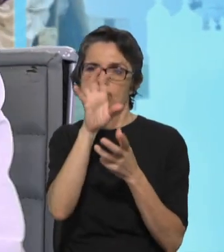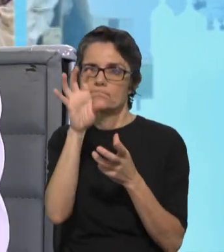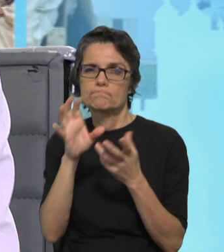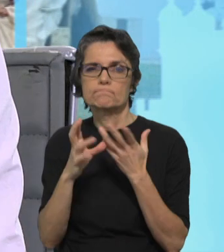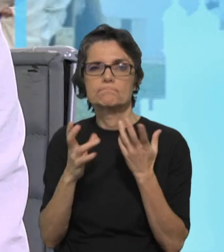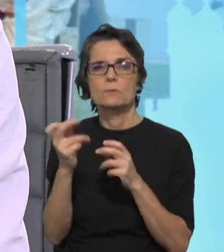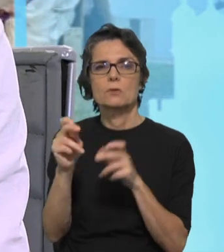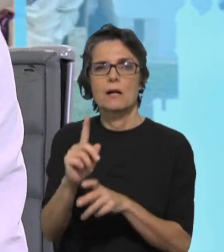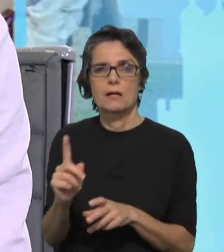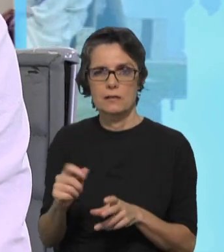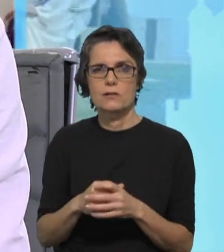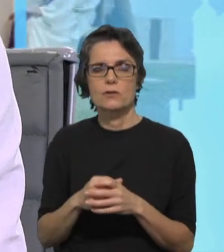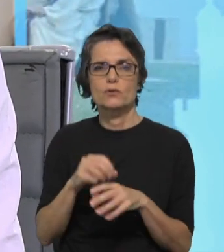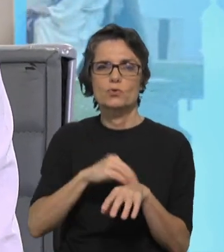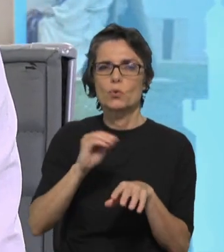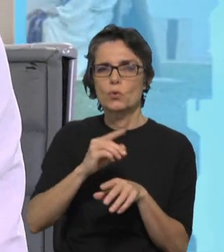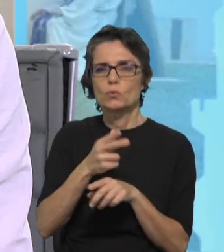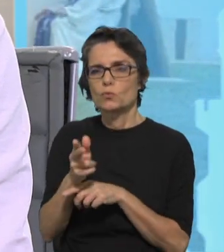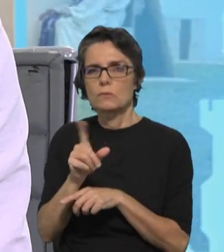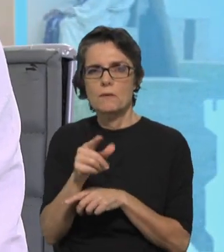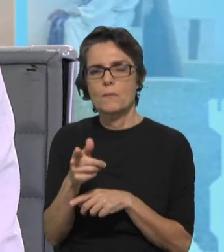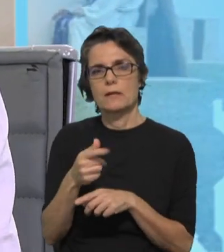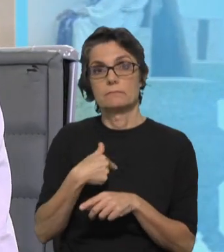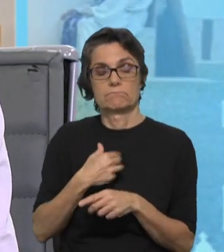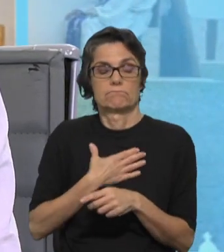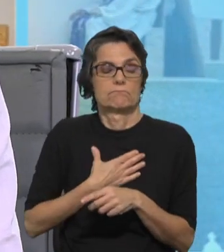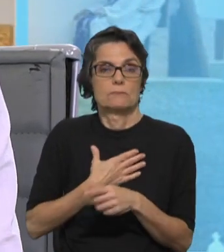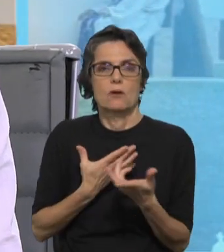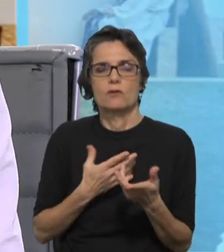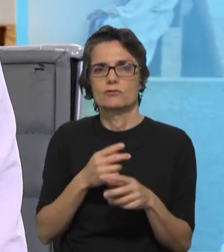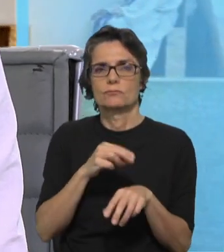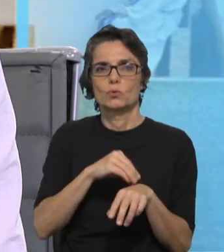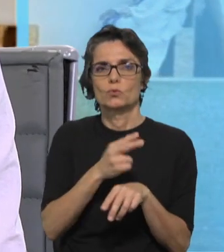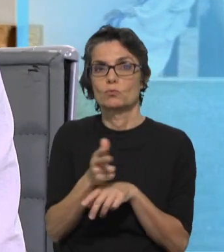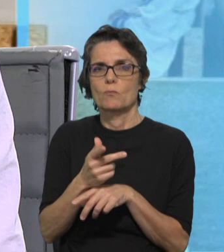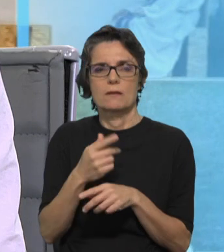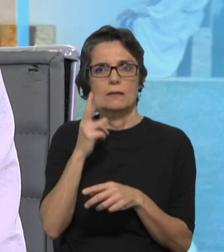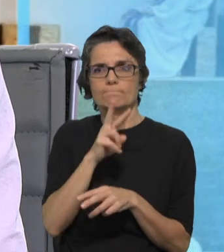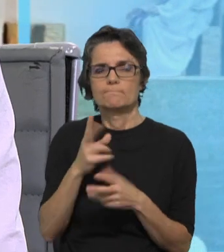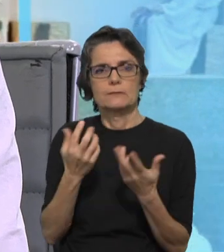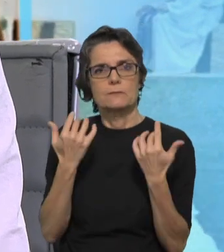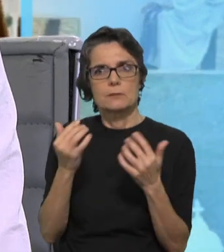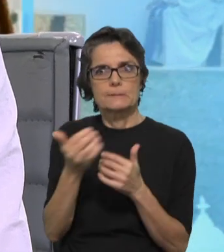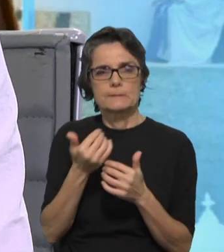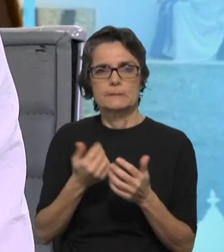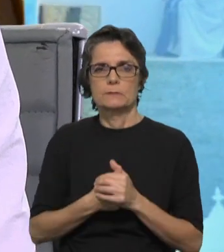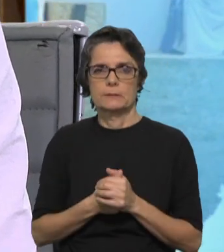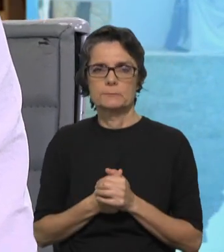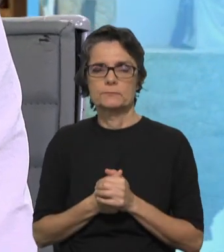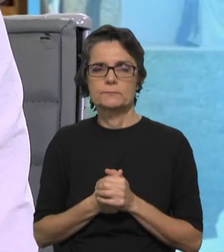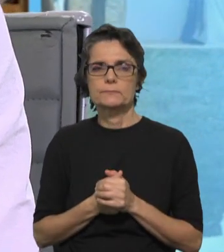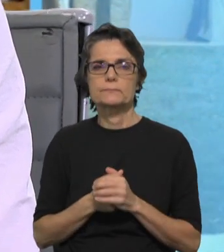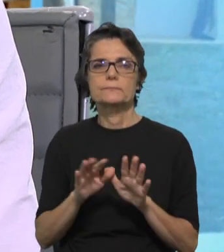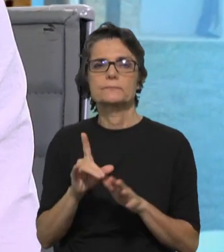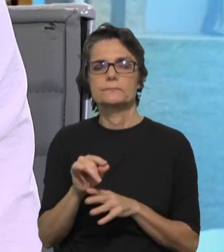foi acontecendo, e esses documentários acho que também, eu pessoalmente até gosto de os ver, acho que que são muito informativos. Mas